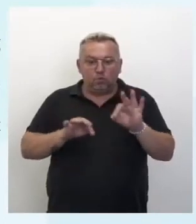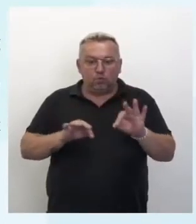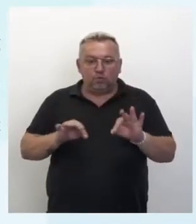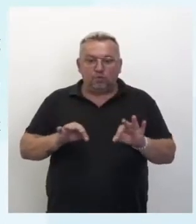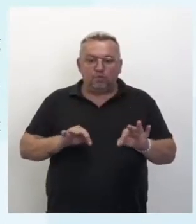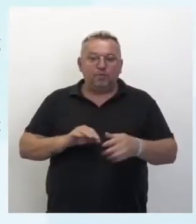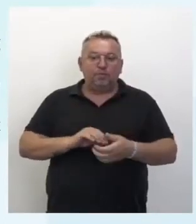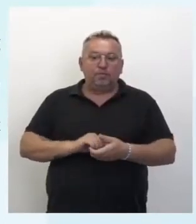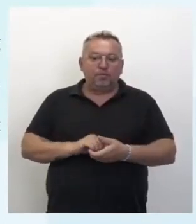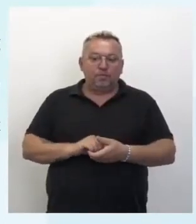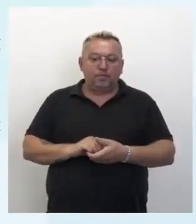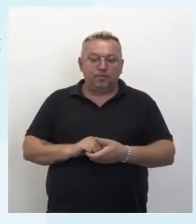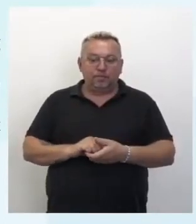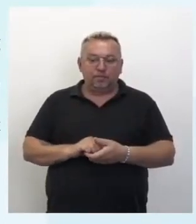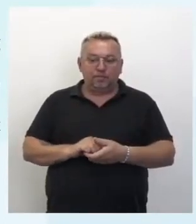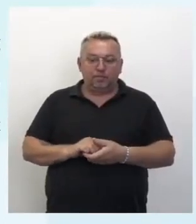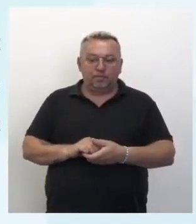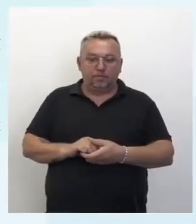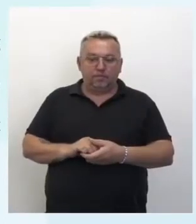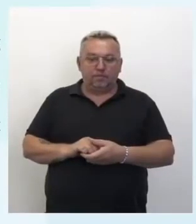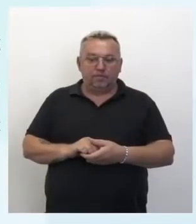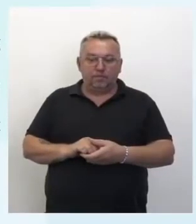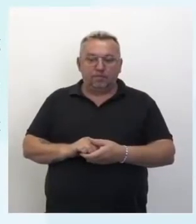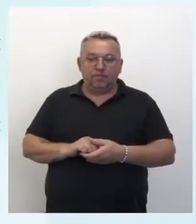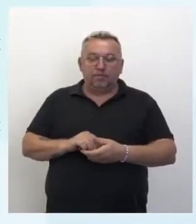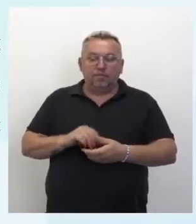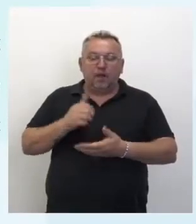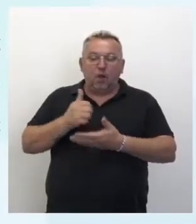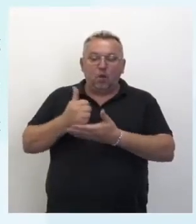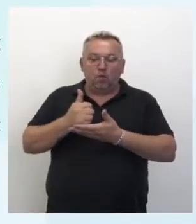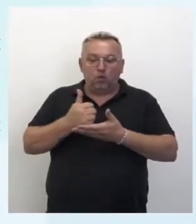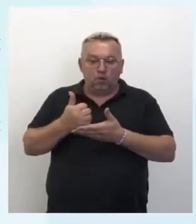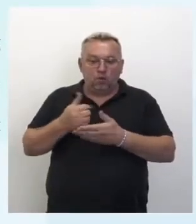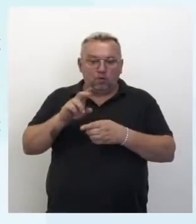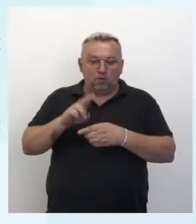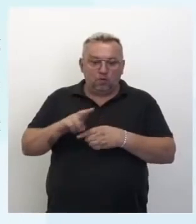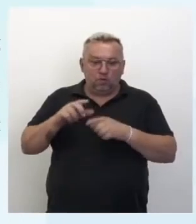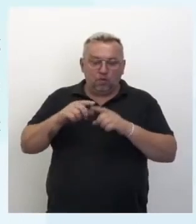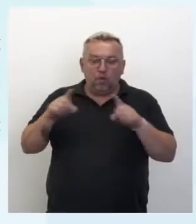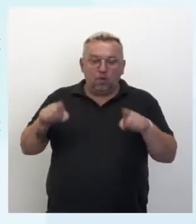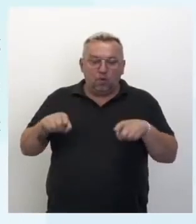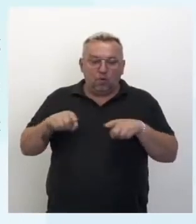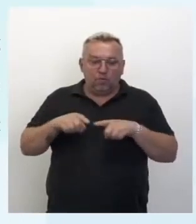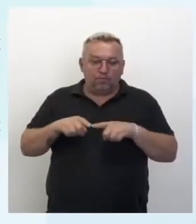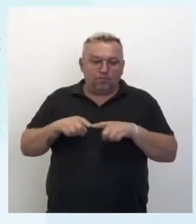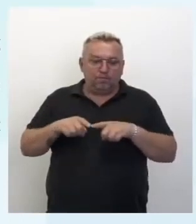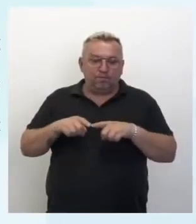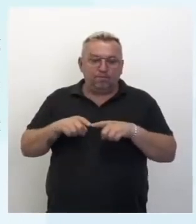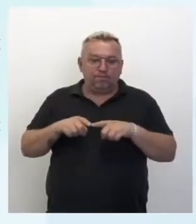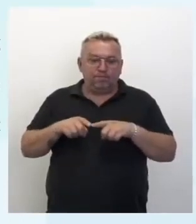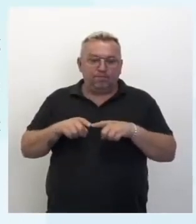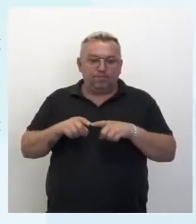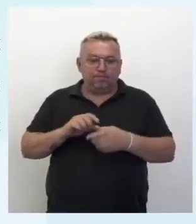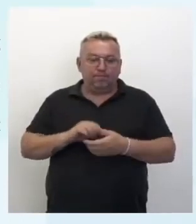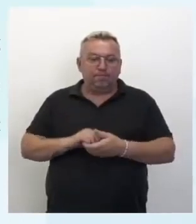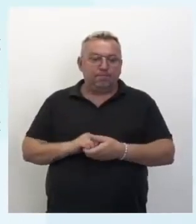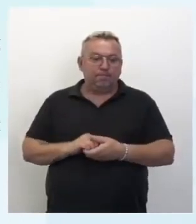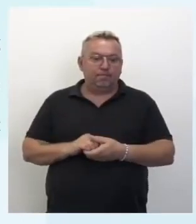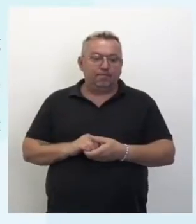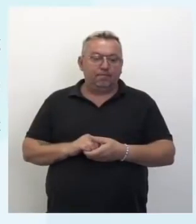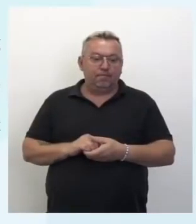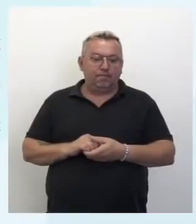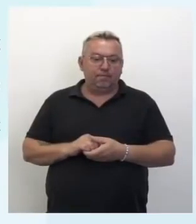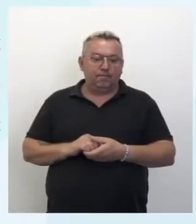Trading card game. Trading card game também é um tipo de jogo, mas em vez de você usar o tabuleiro, você usa cartas, né? Então aquele jogo meio colegial. Você